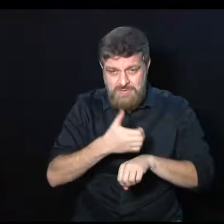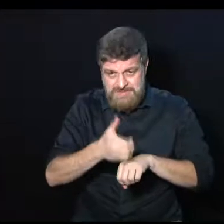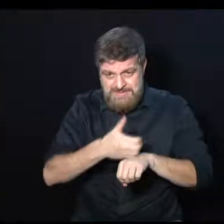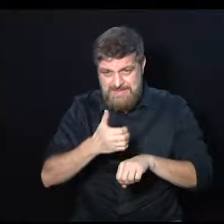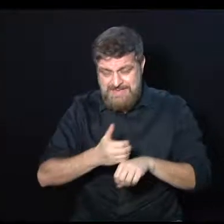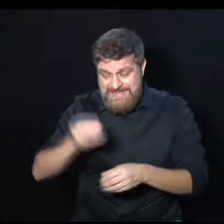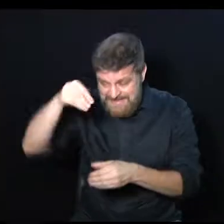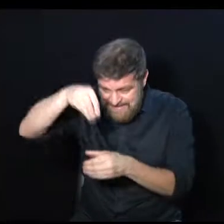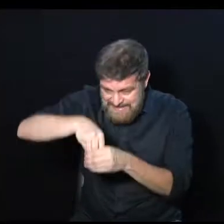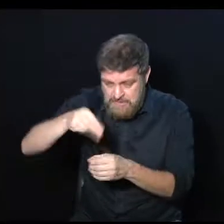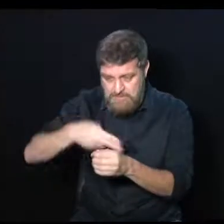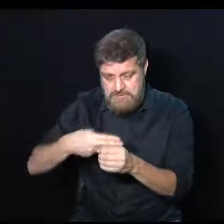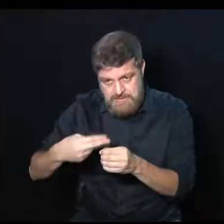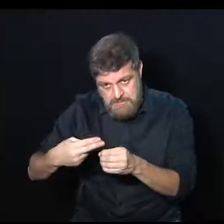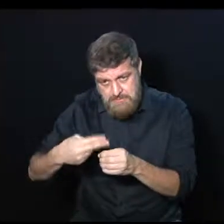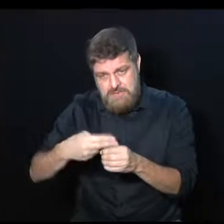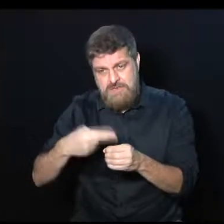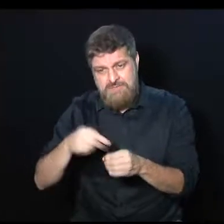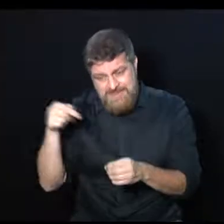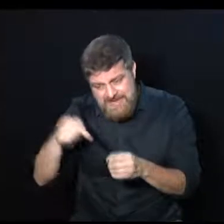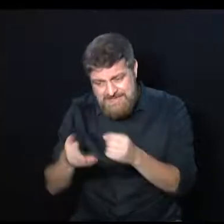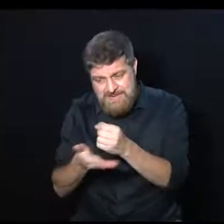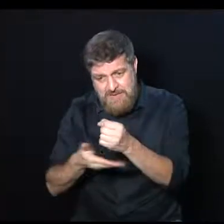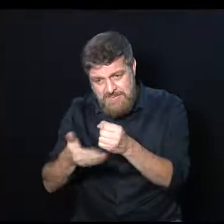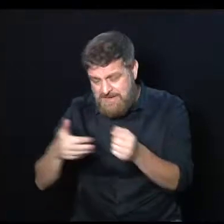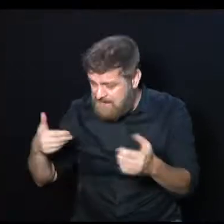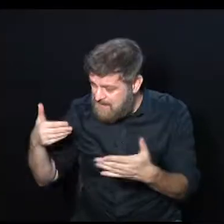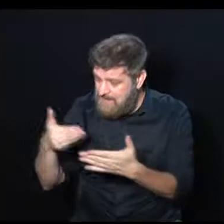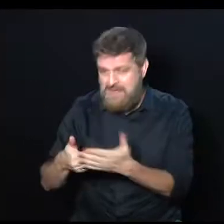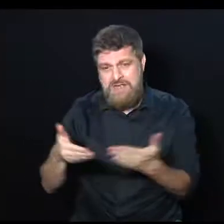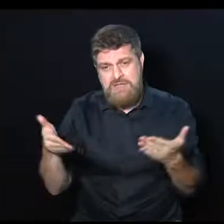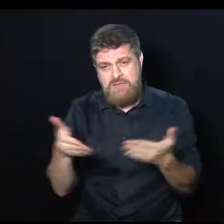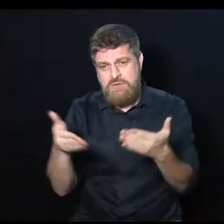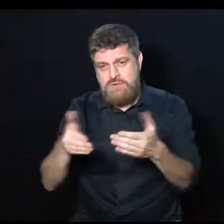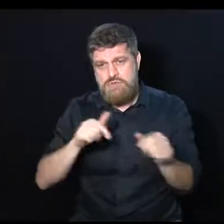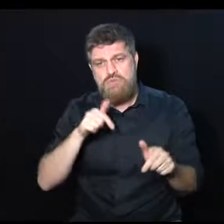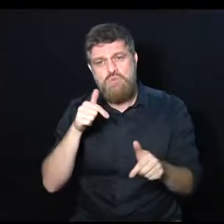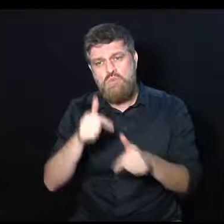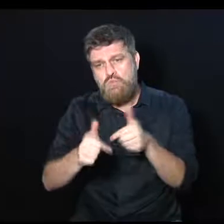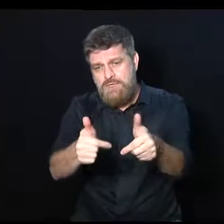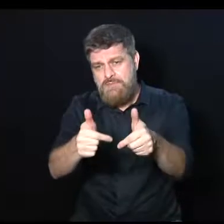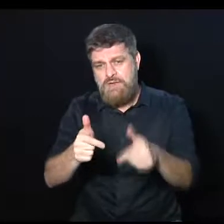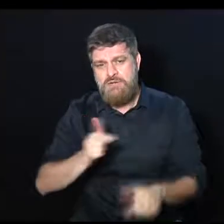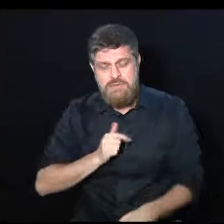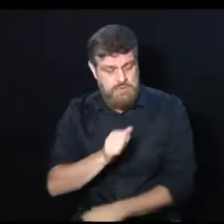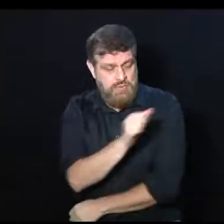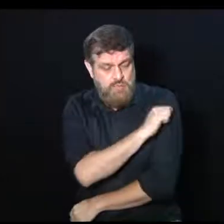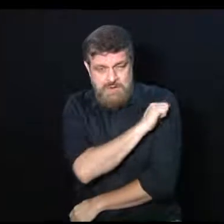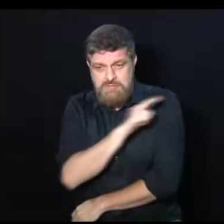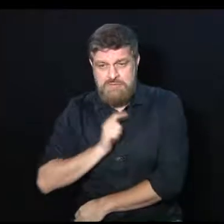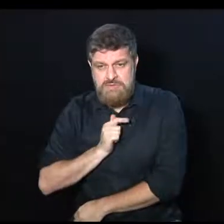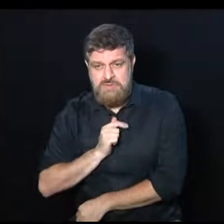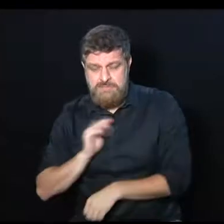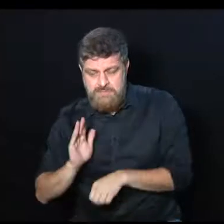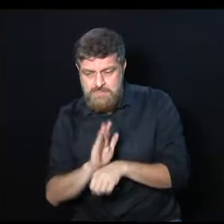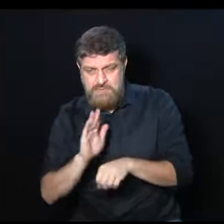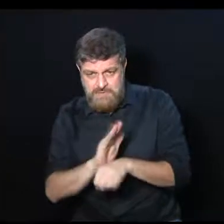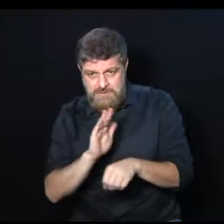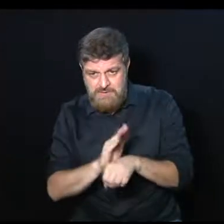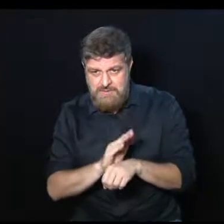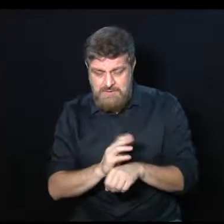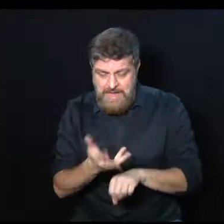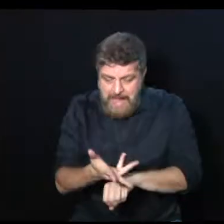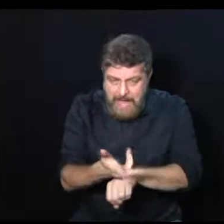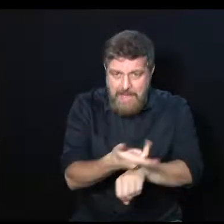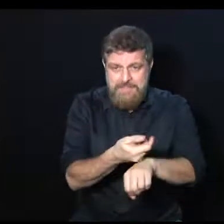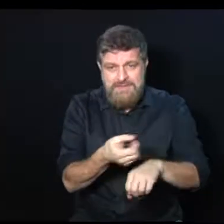da Unicamp, e eles são essenciais até hoje para a nossa demanda de trabalho. Os alunos são supervisionados, rapidamente desenvolvem novas